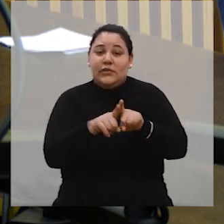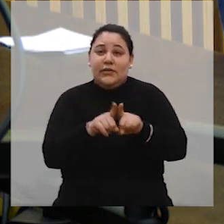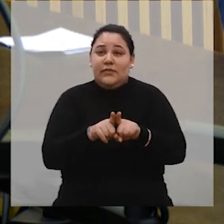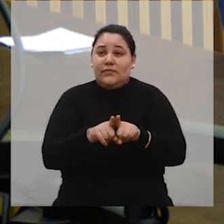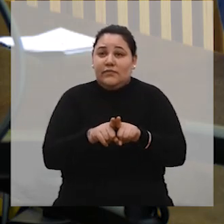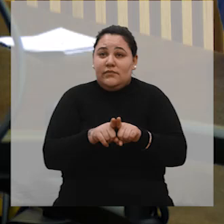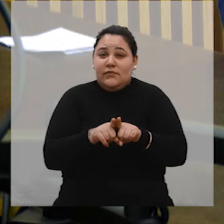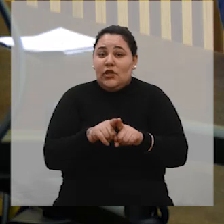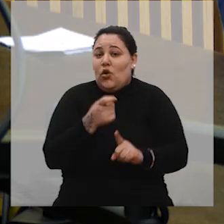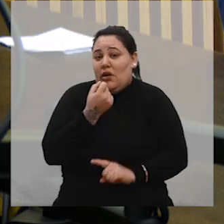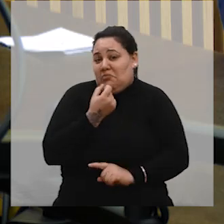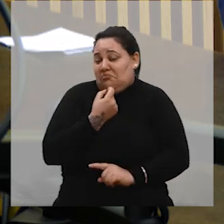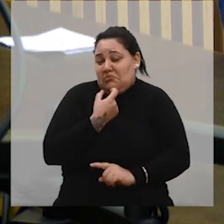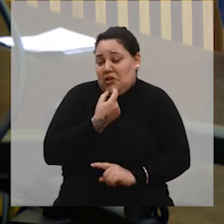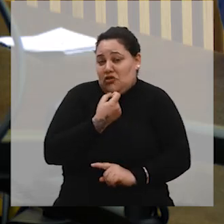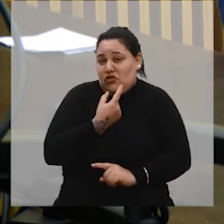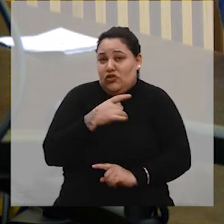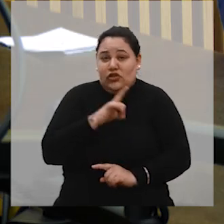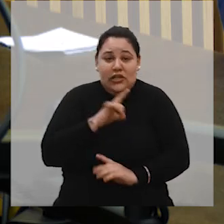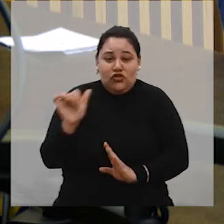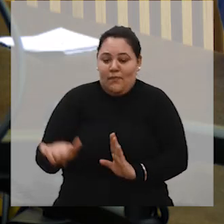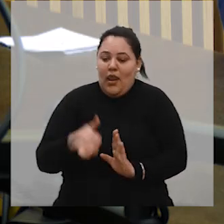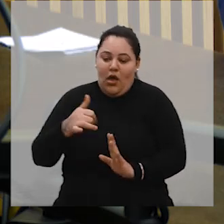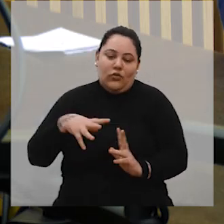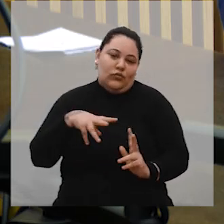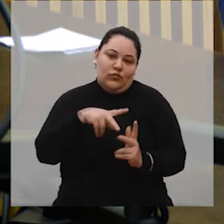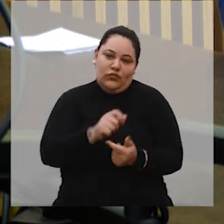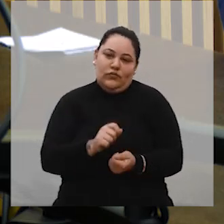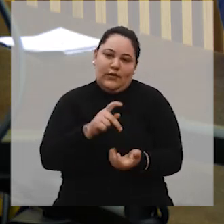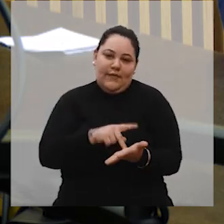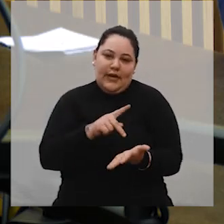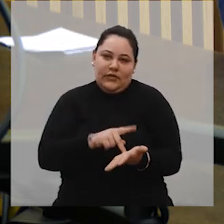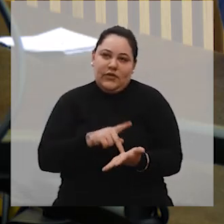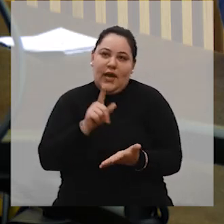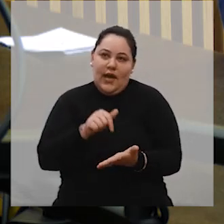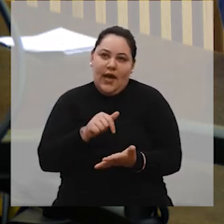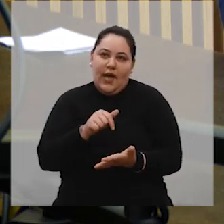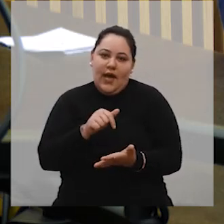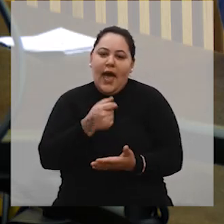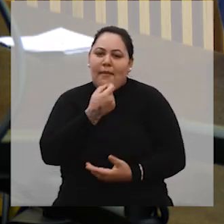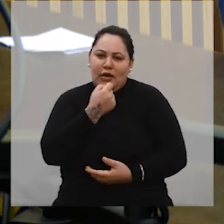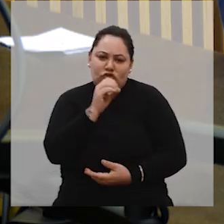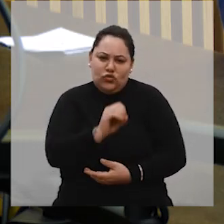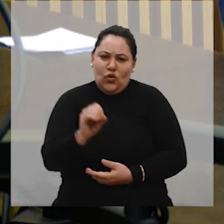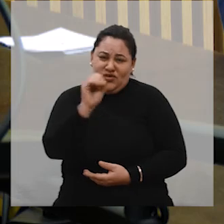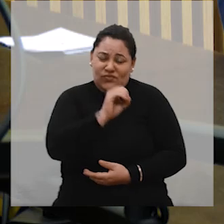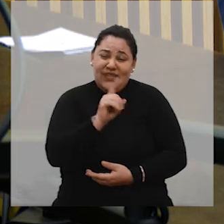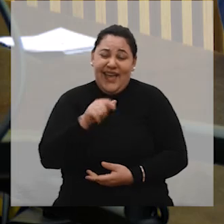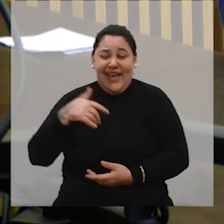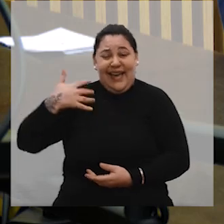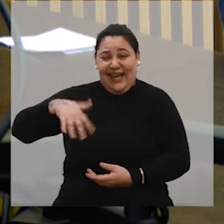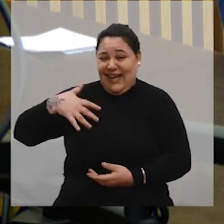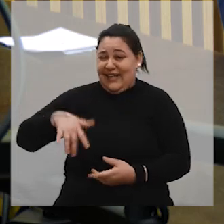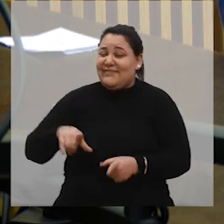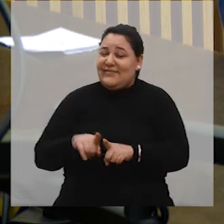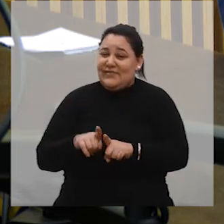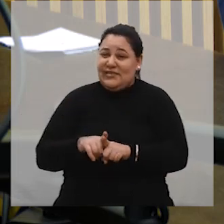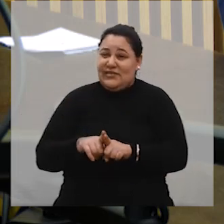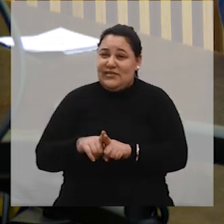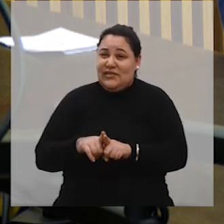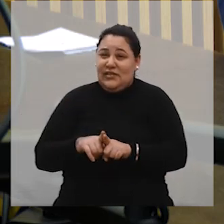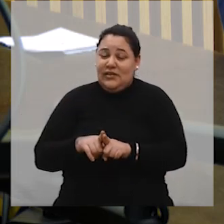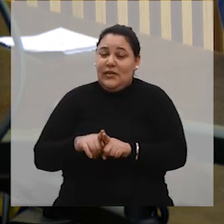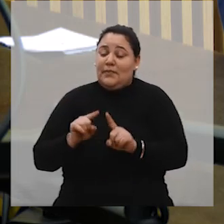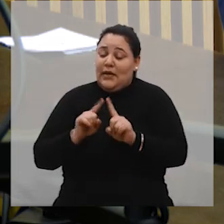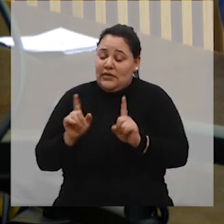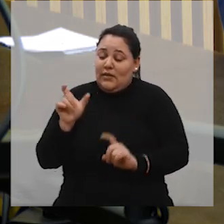que relativamente a gente tem de melhor no mundo, então são medicações excelentes, são medicações caras e o paciente tem todo